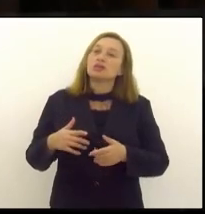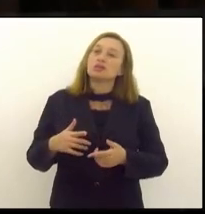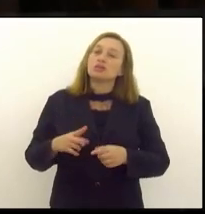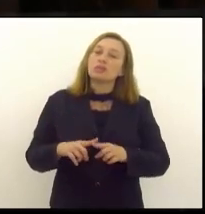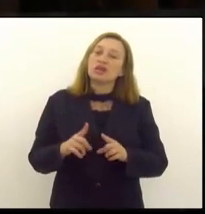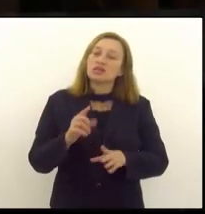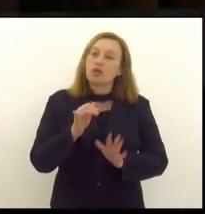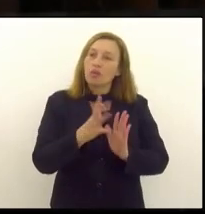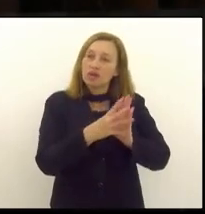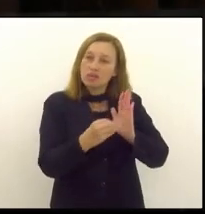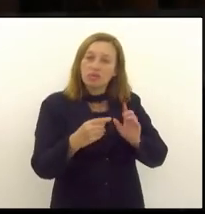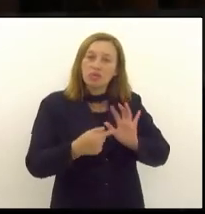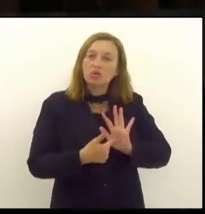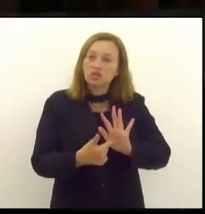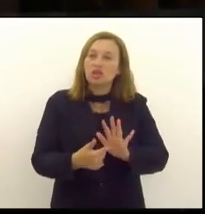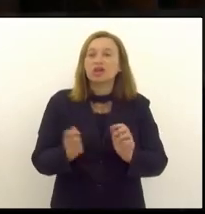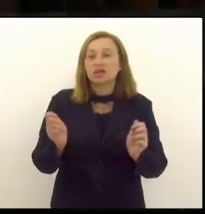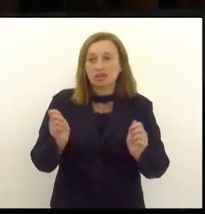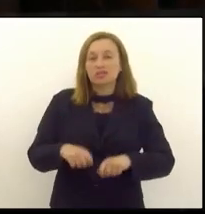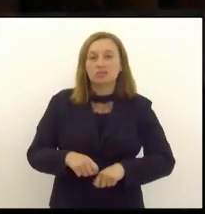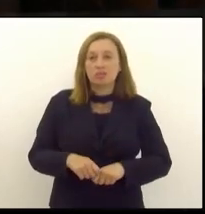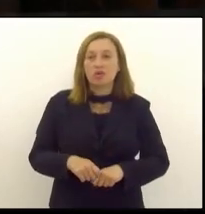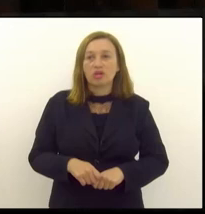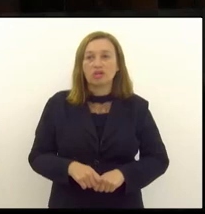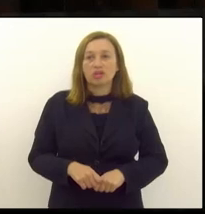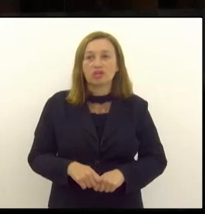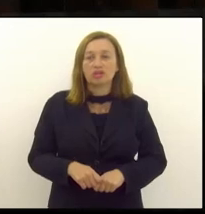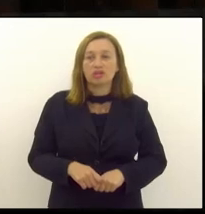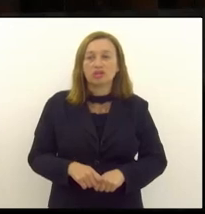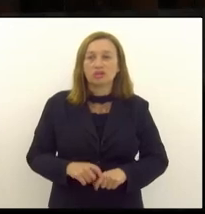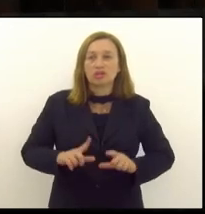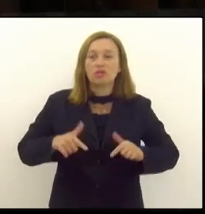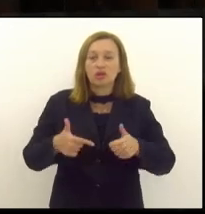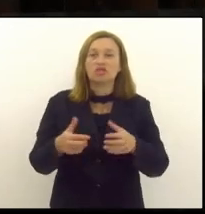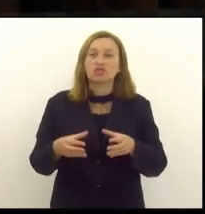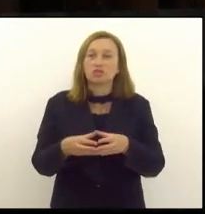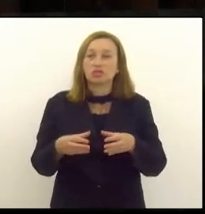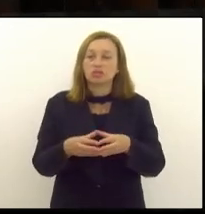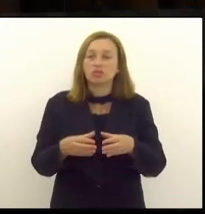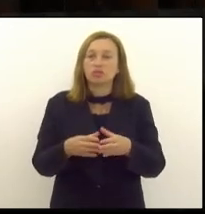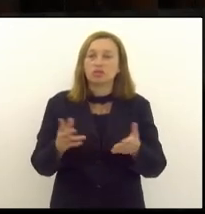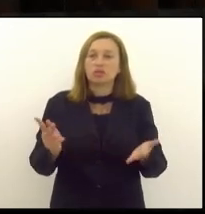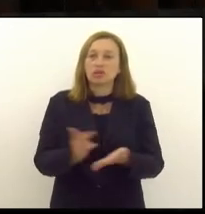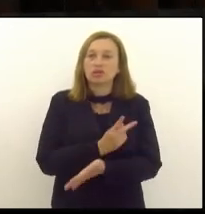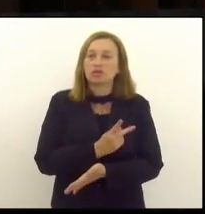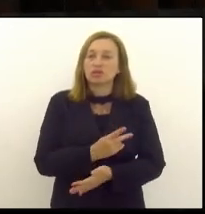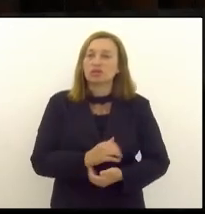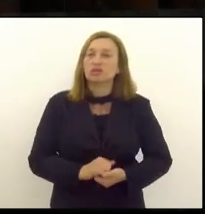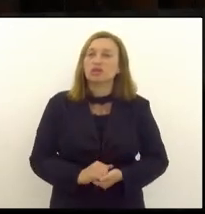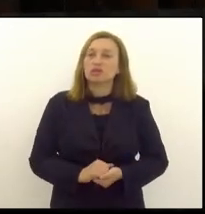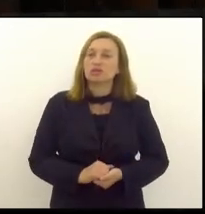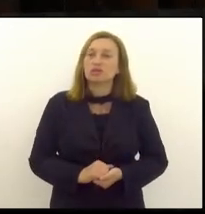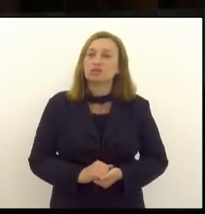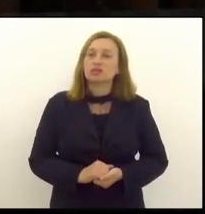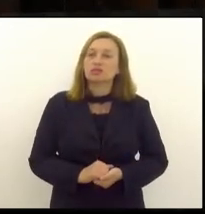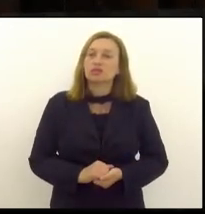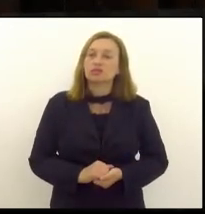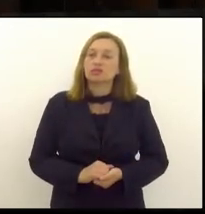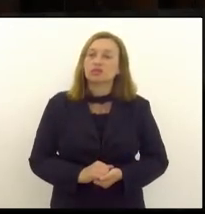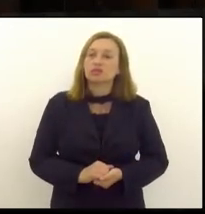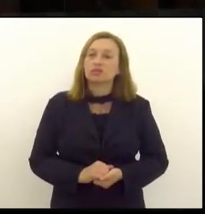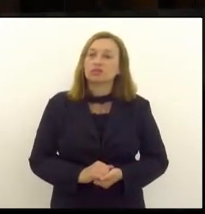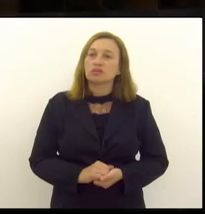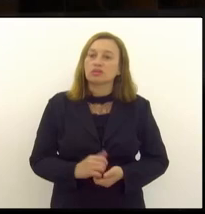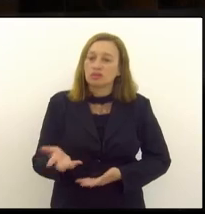só um exemplo para mostrar que, de fato, a ação efetiva ela vai acontecendo na medida em que